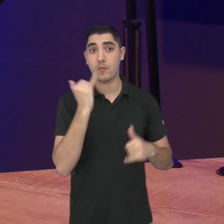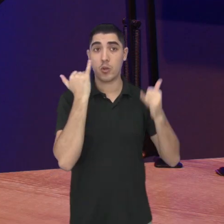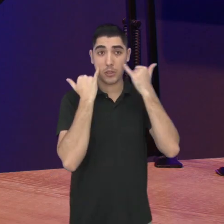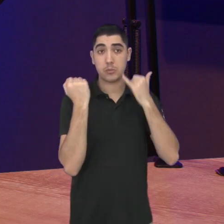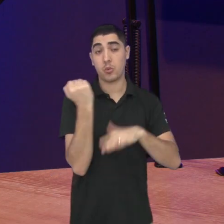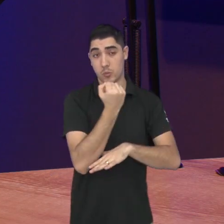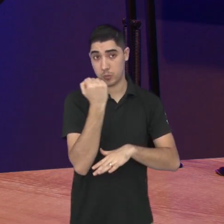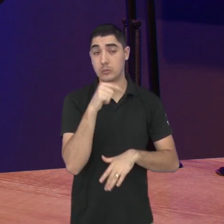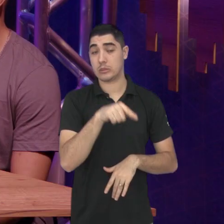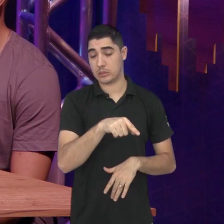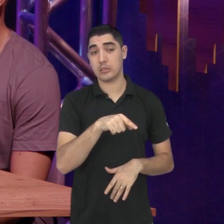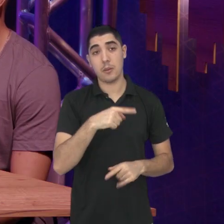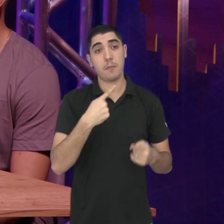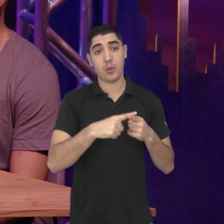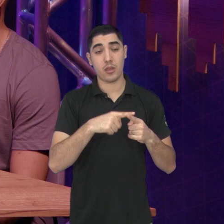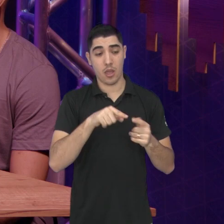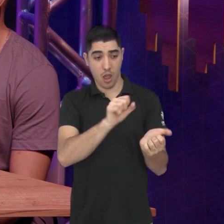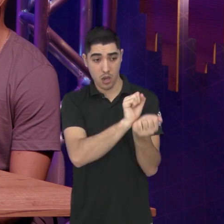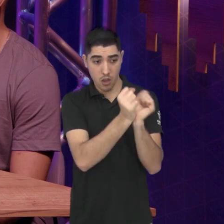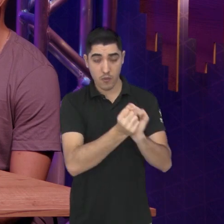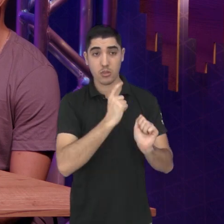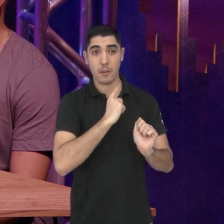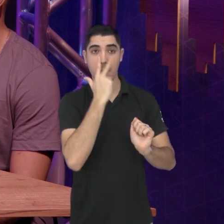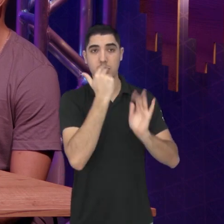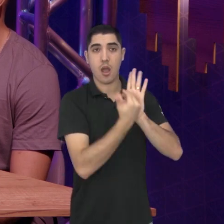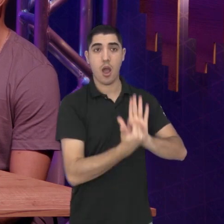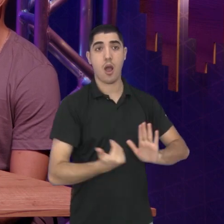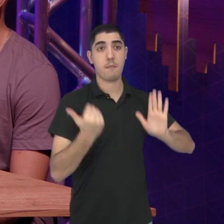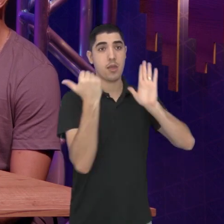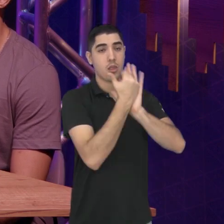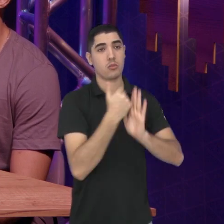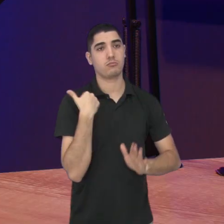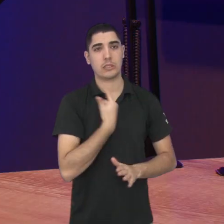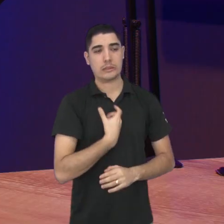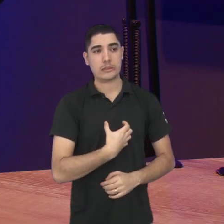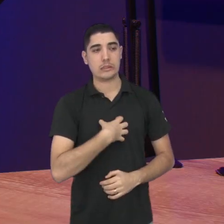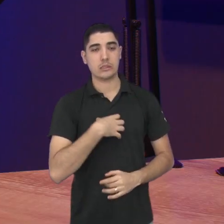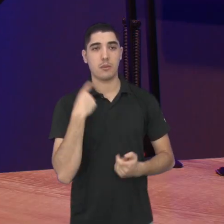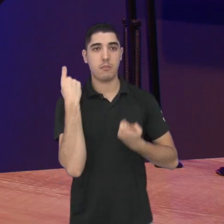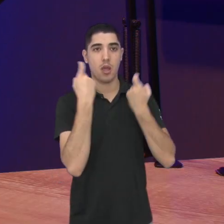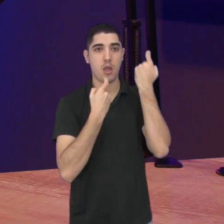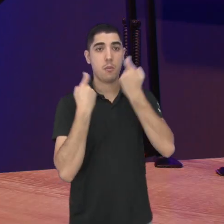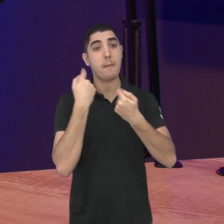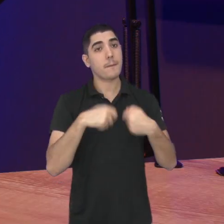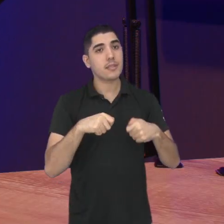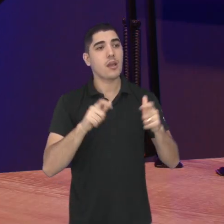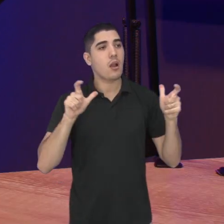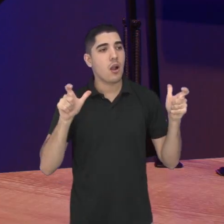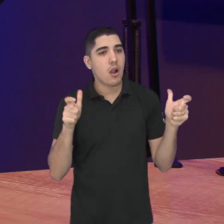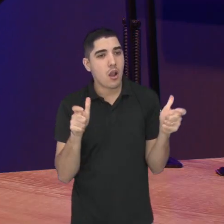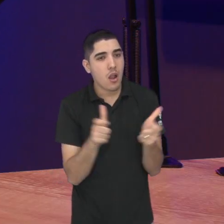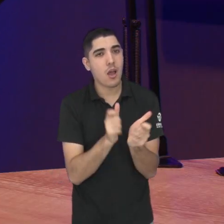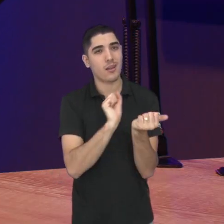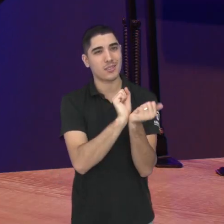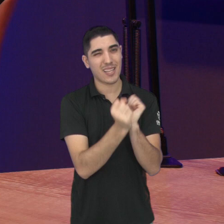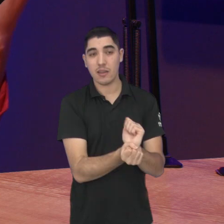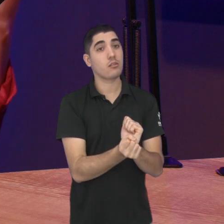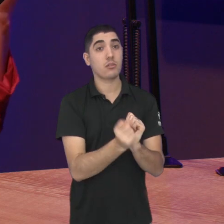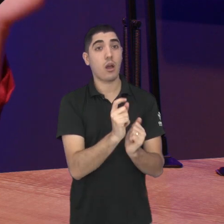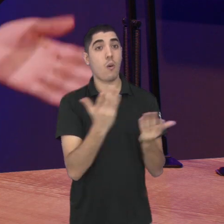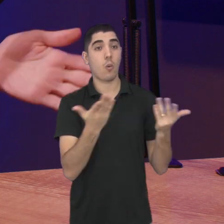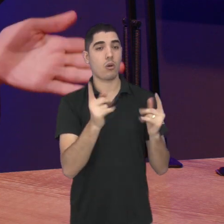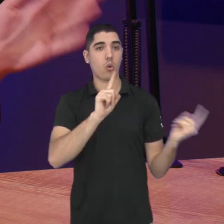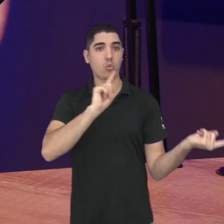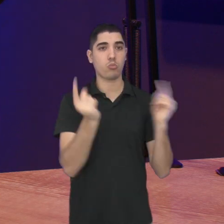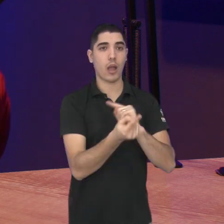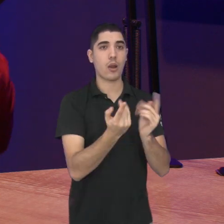porque nos últimos anos a escravidão tem aumentado muito e isso é preocupante, porque ao invés de diminuir, né, algo que ao invés de